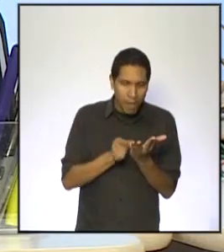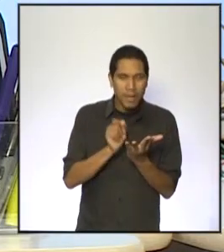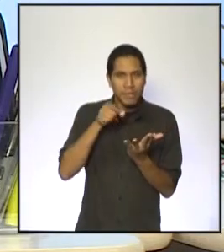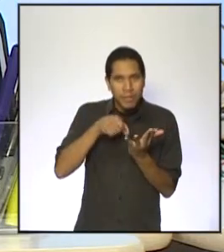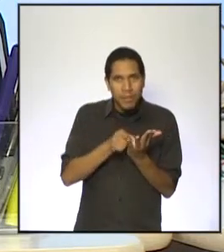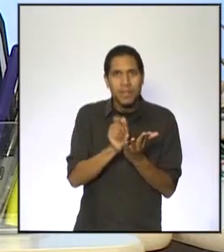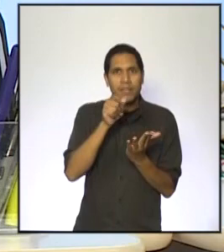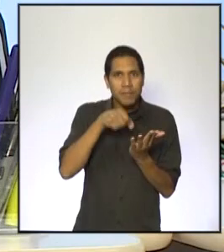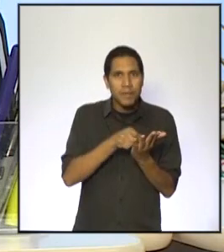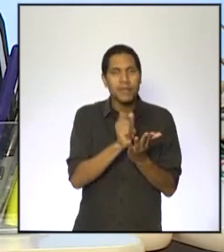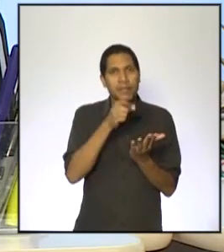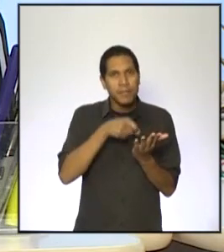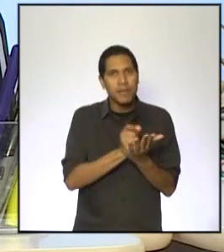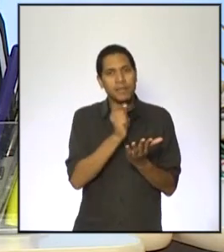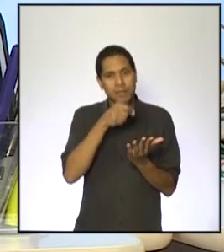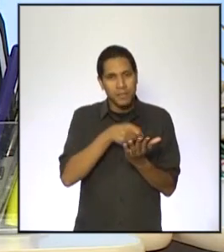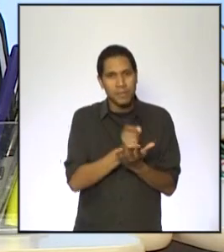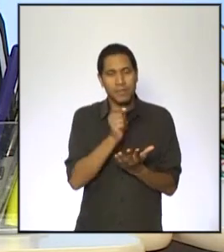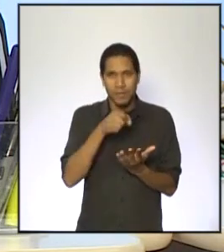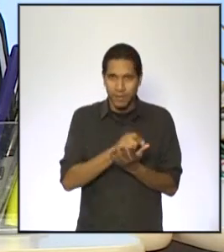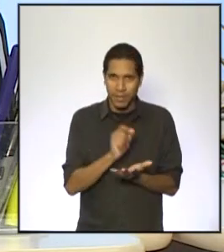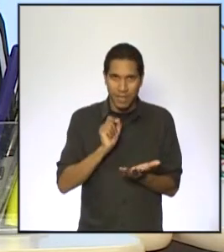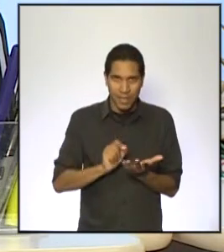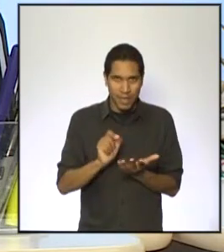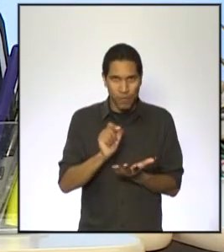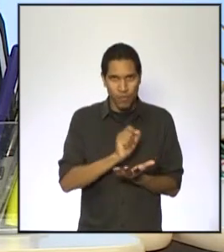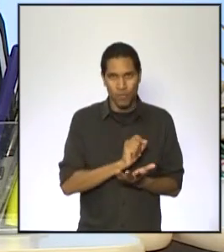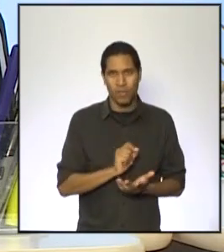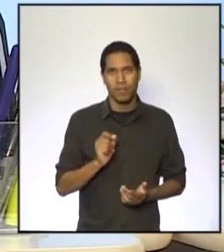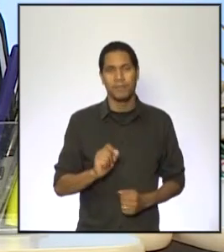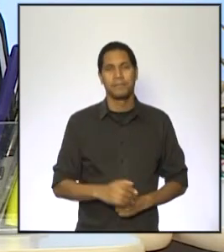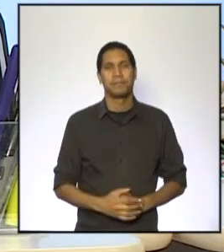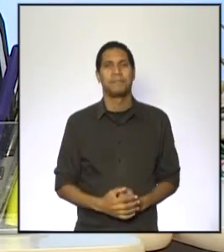barbante entre os canudos.